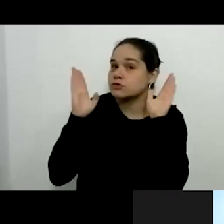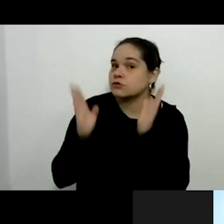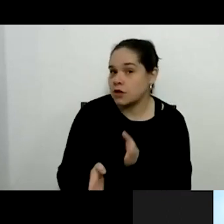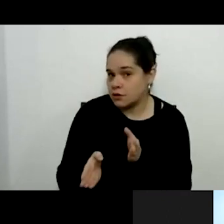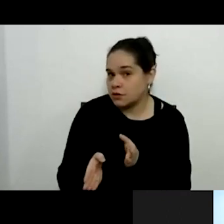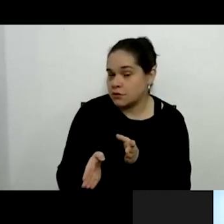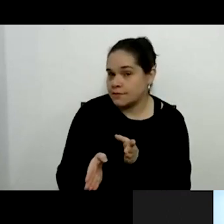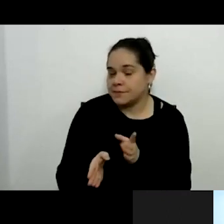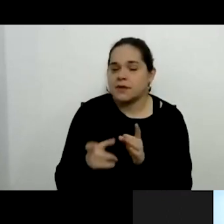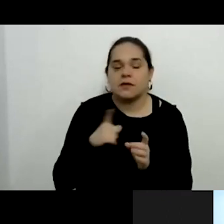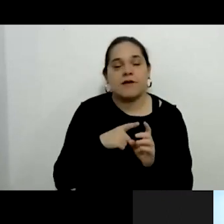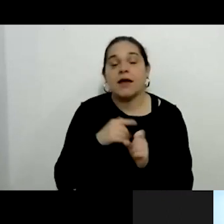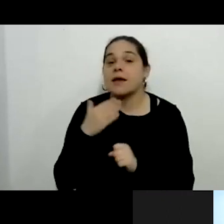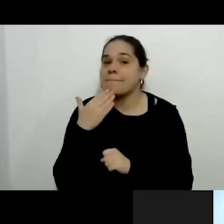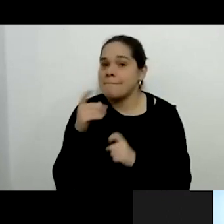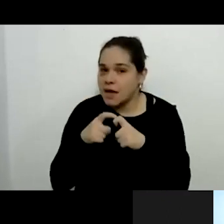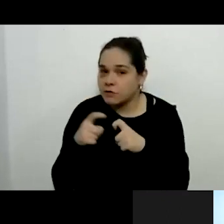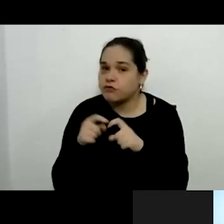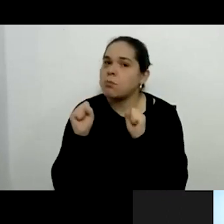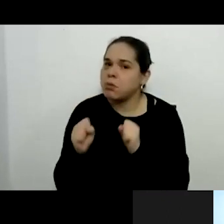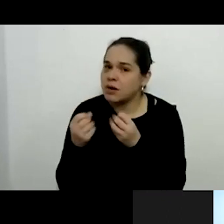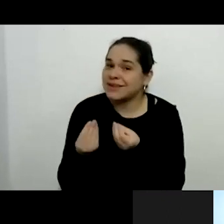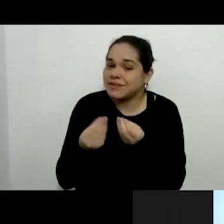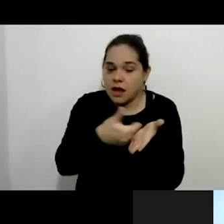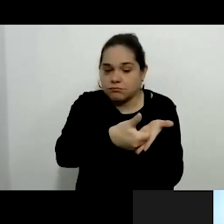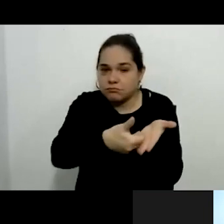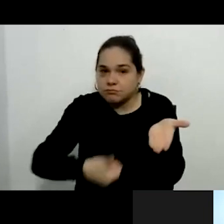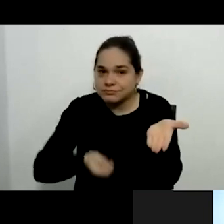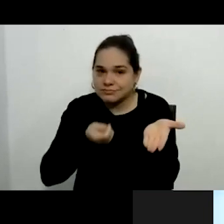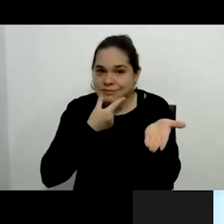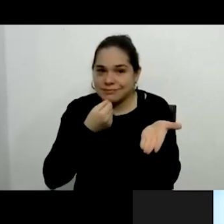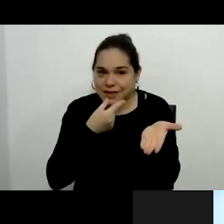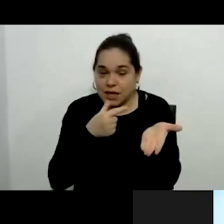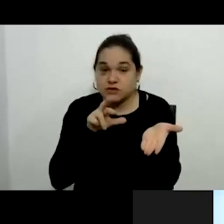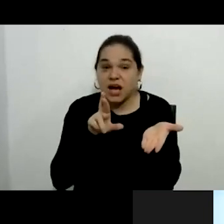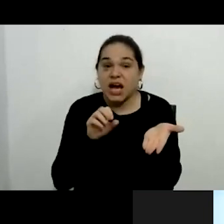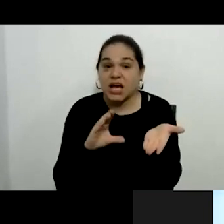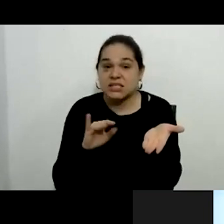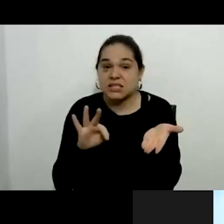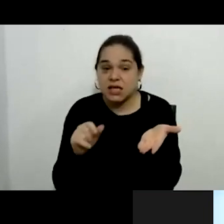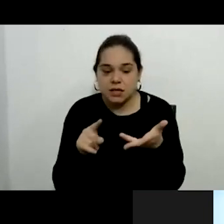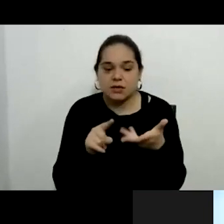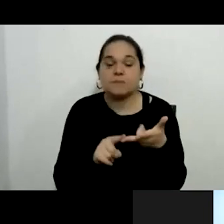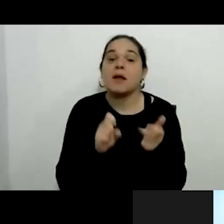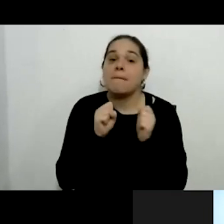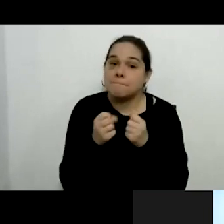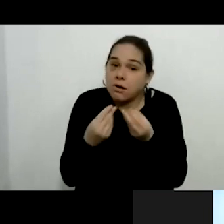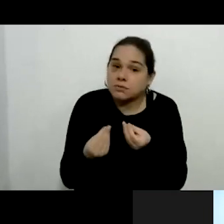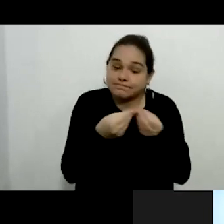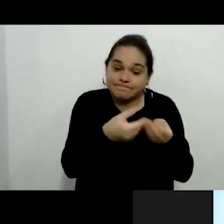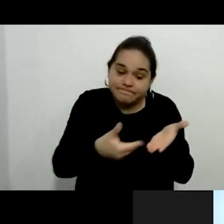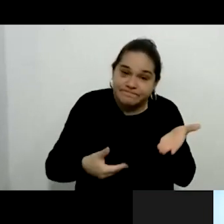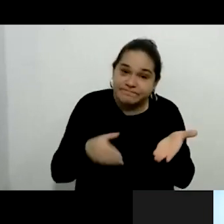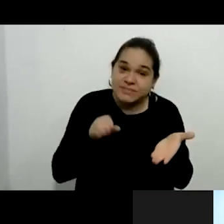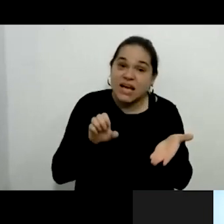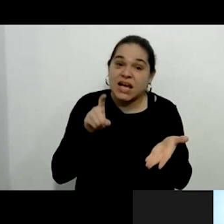pra vocês. Às vezes, o trabalhador tá passando mal e não pode trabalhar, ele vai ter acessado o